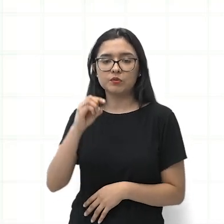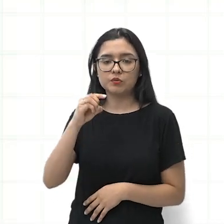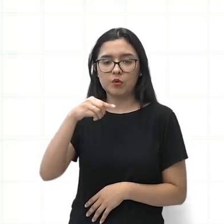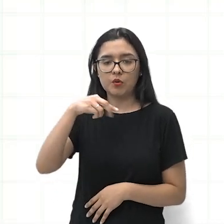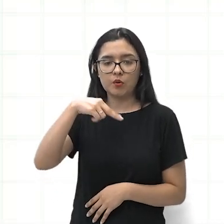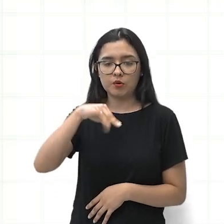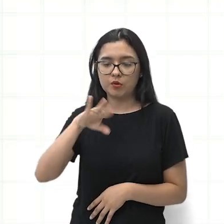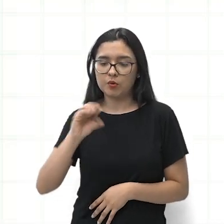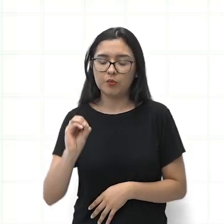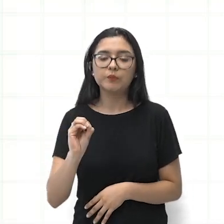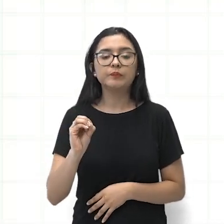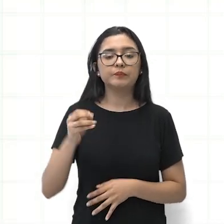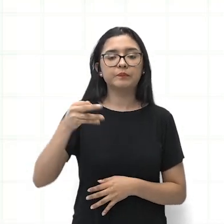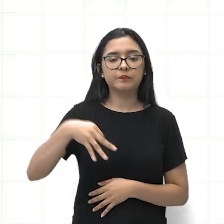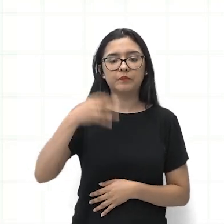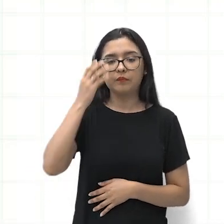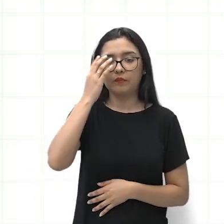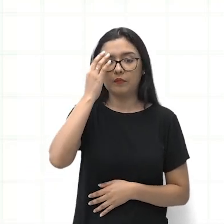Então,